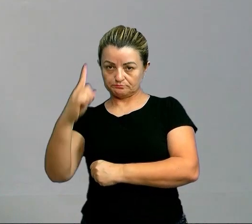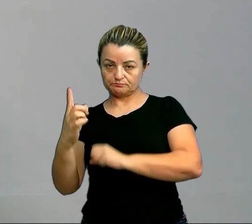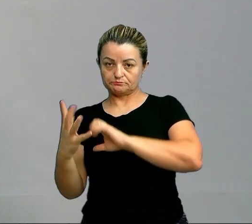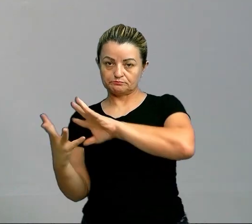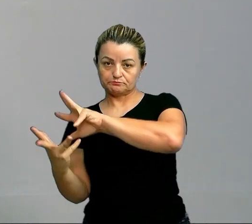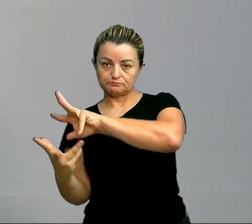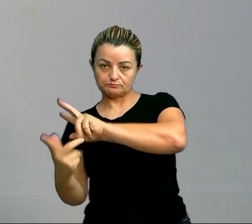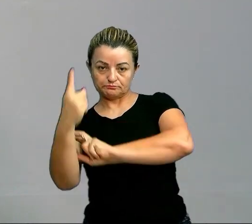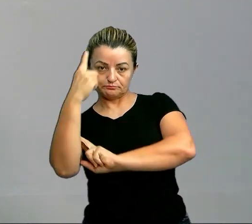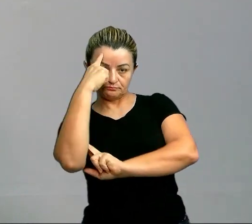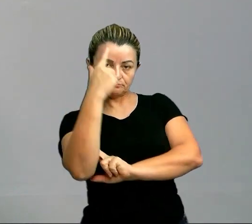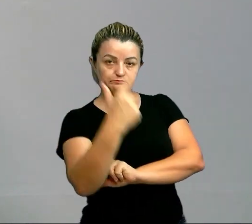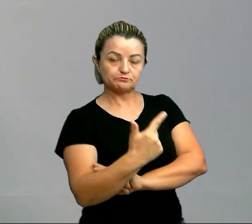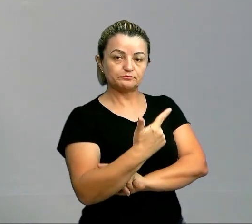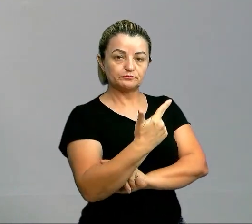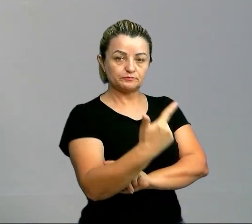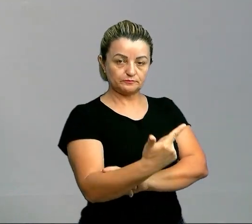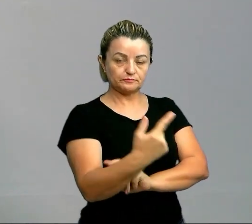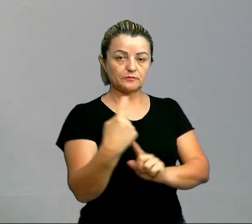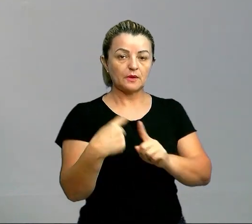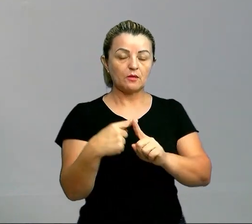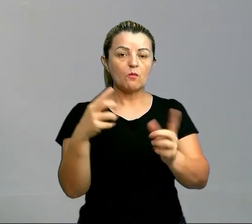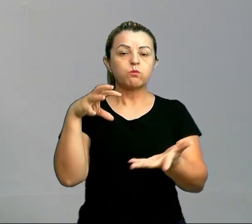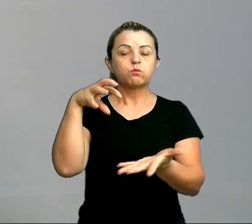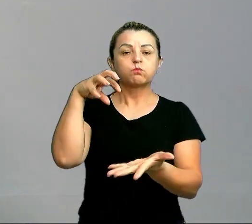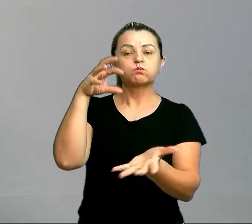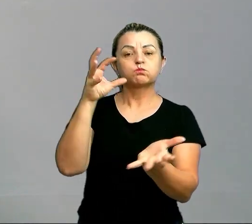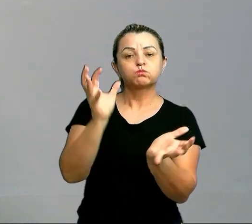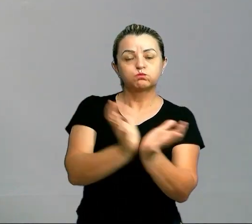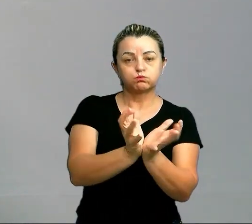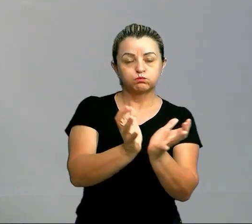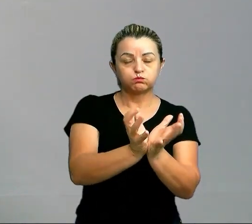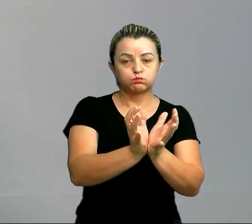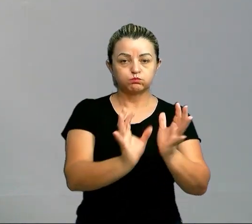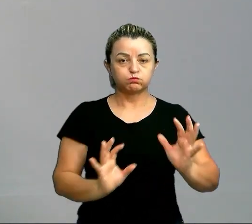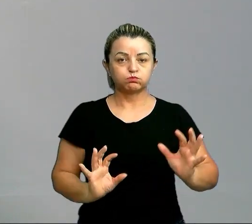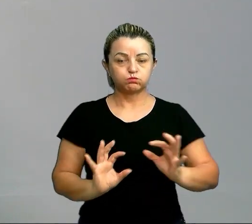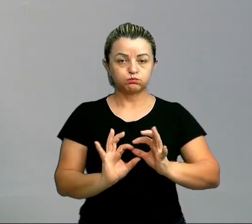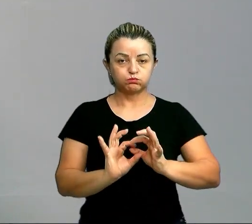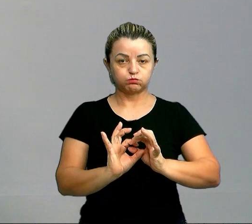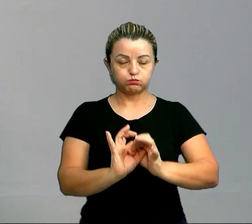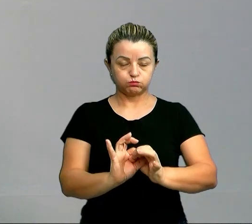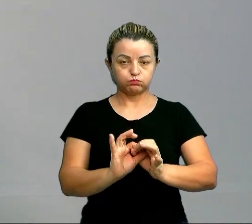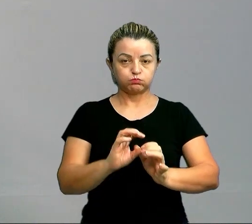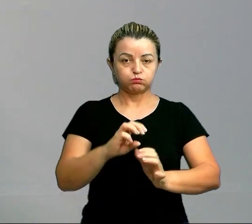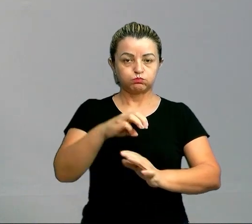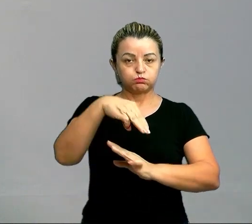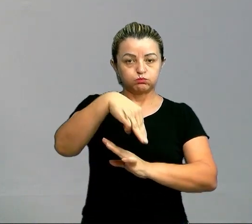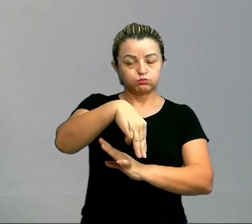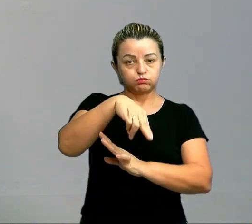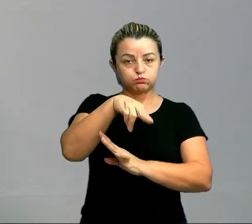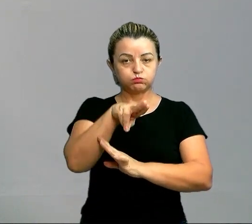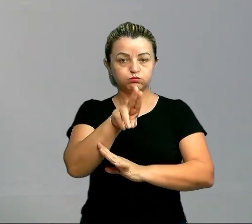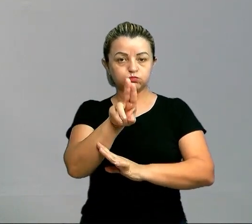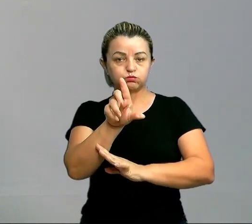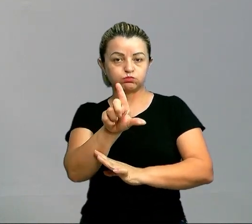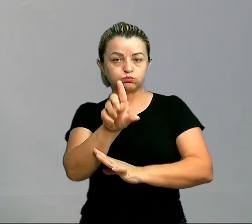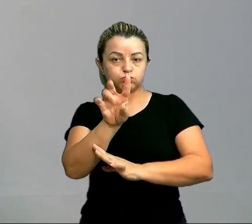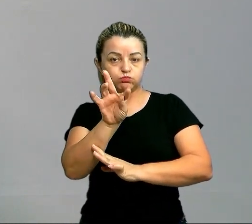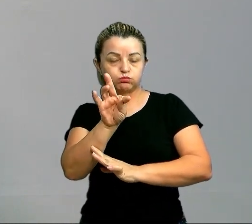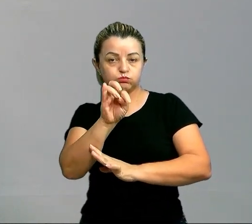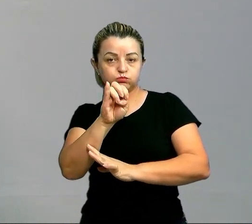outra, porque esses blocos eles se consolidam a partir da chamada multipolarização e da evolução